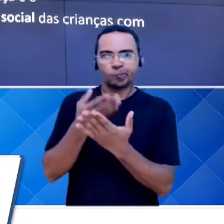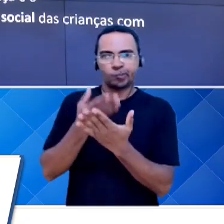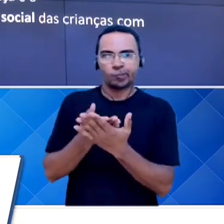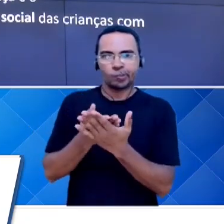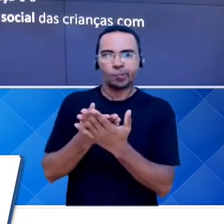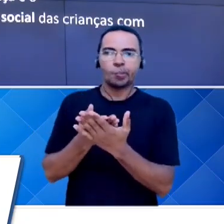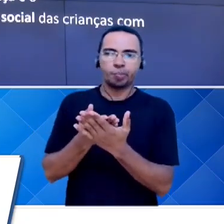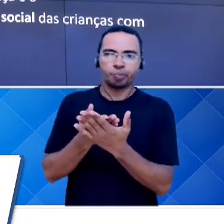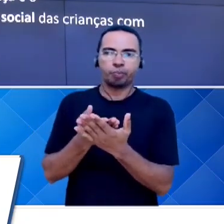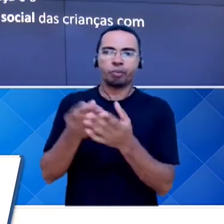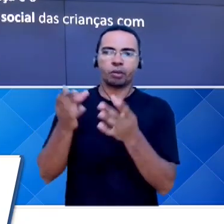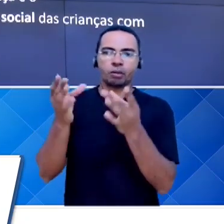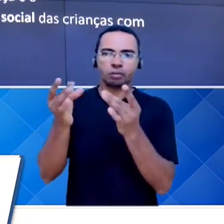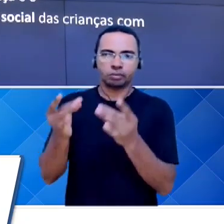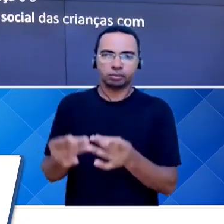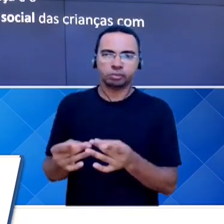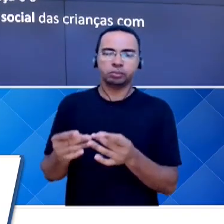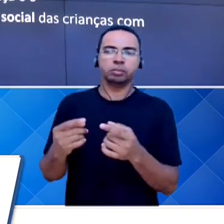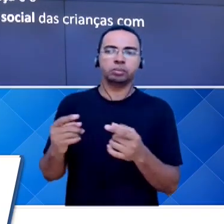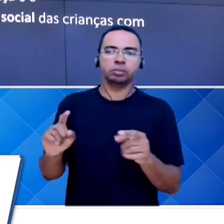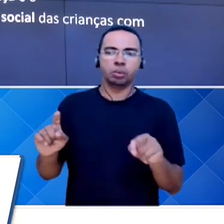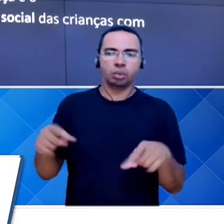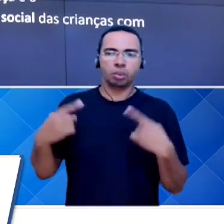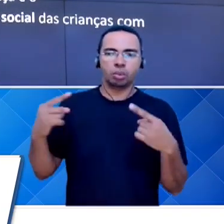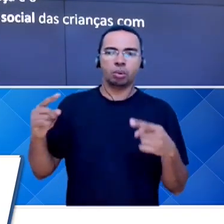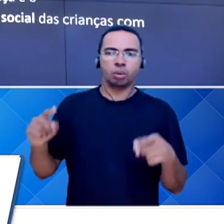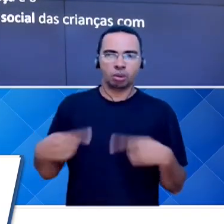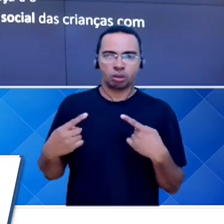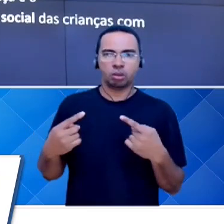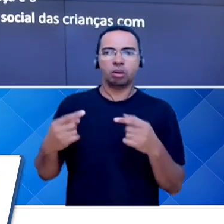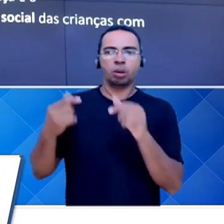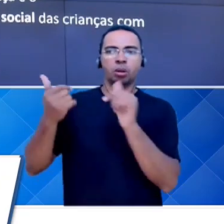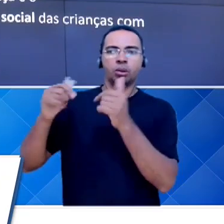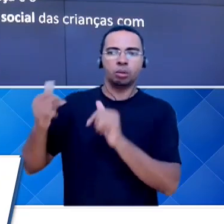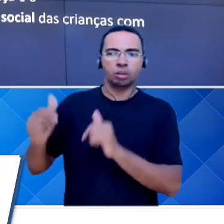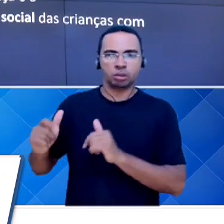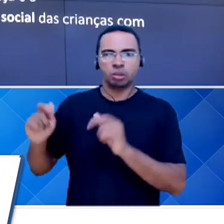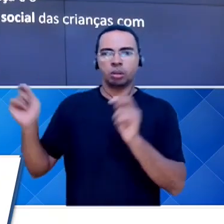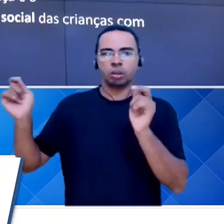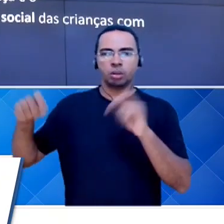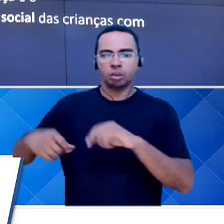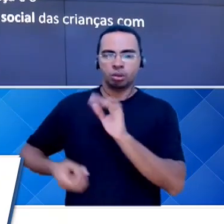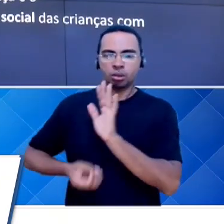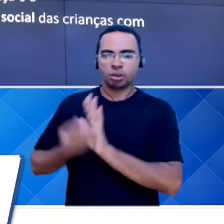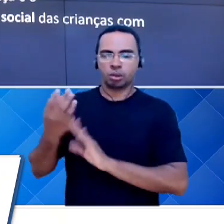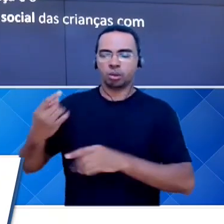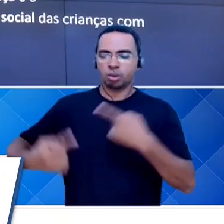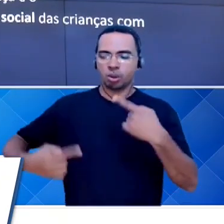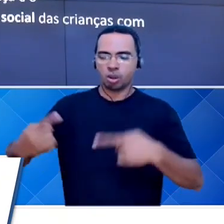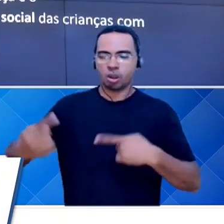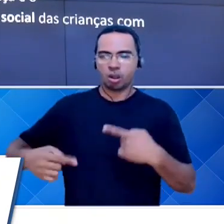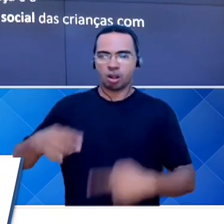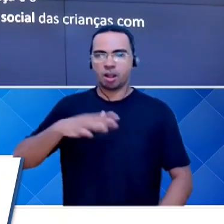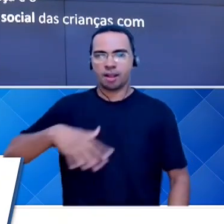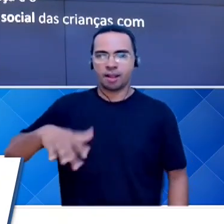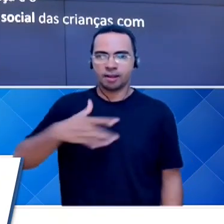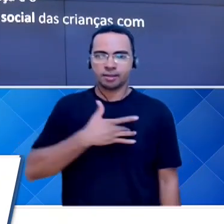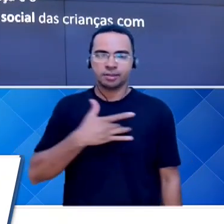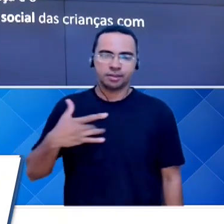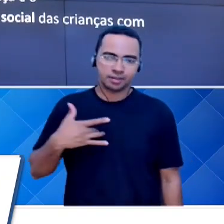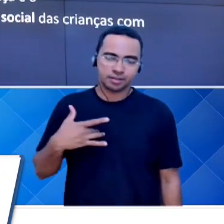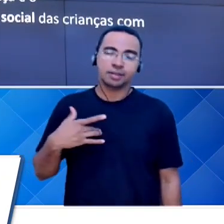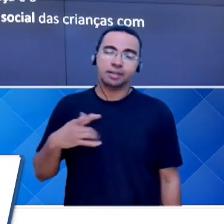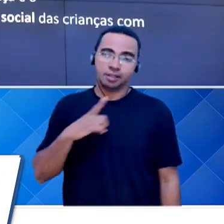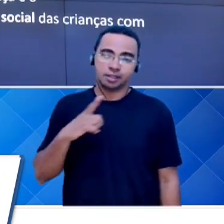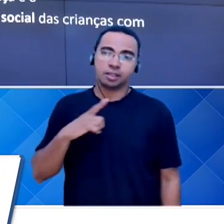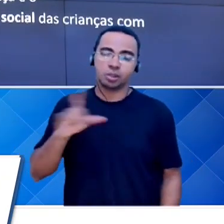as descrições, as razões, os desafios, a análise e possibilidades de implantação de políticas públicas na área da saúde, que tenham por objetivo,